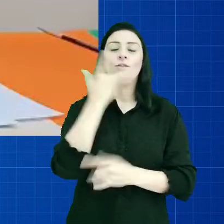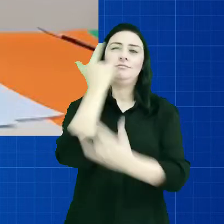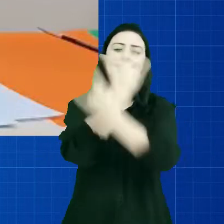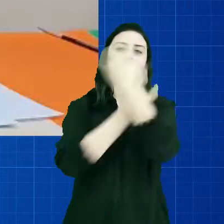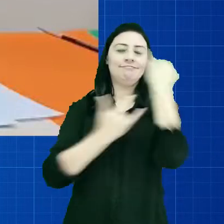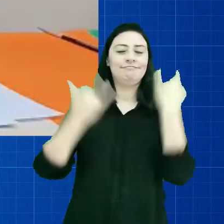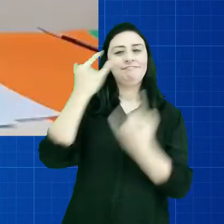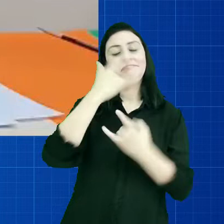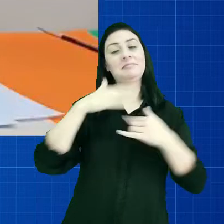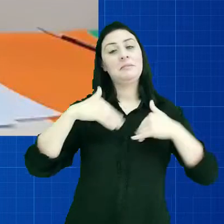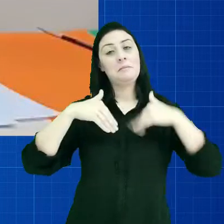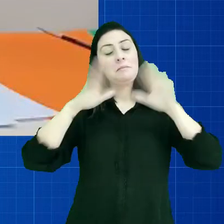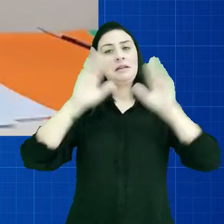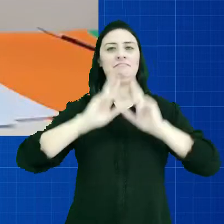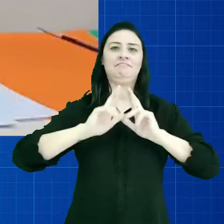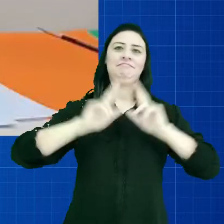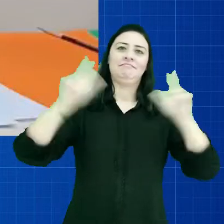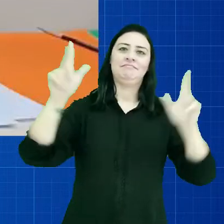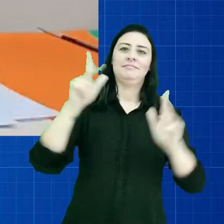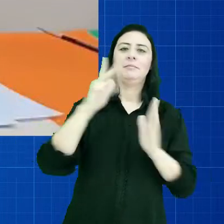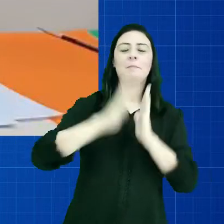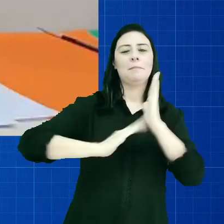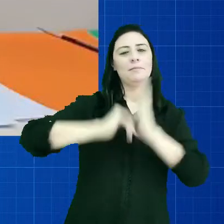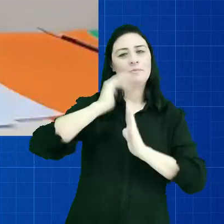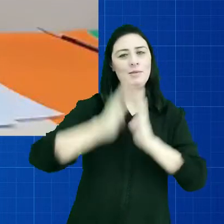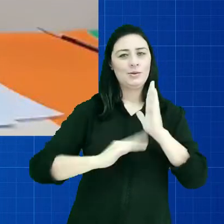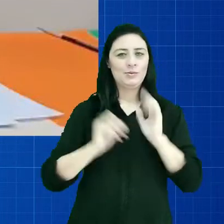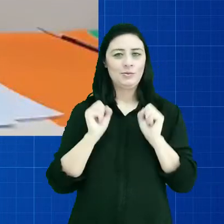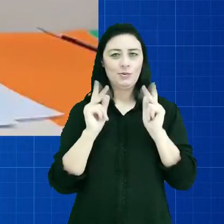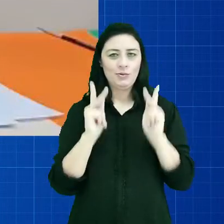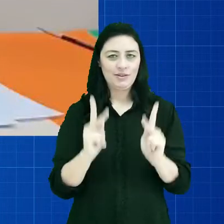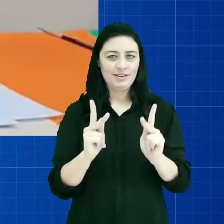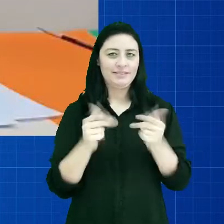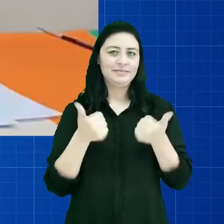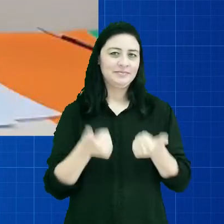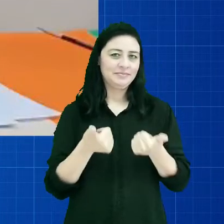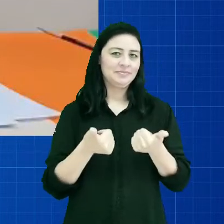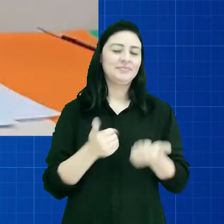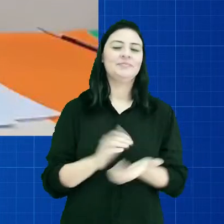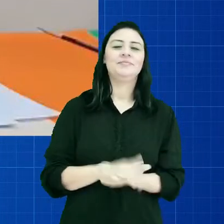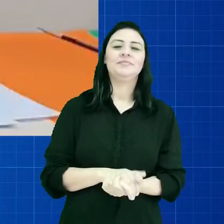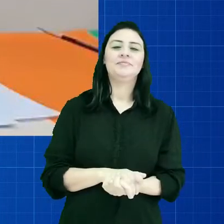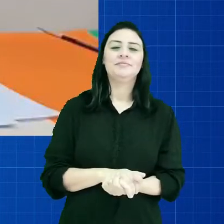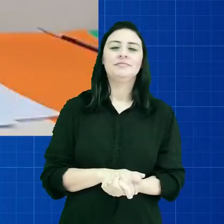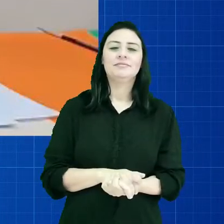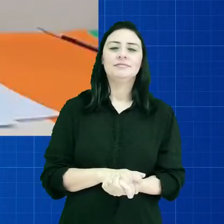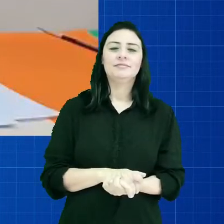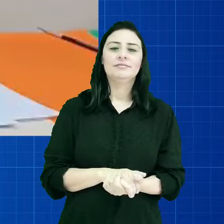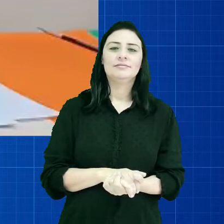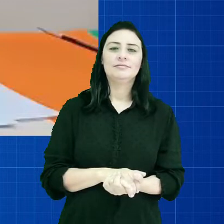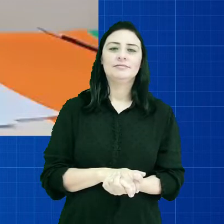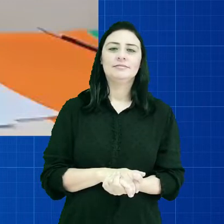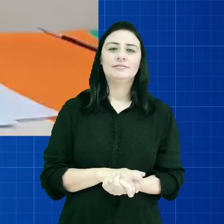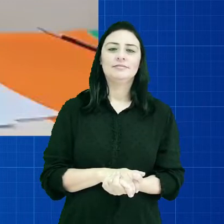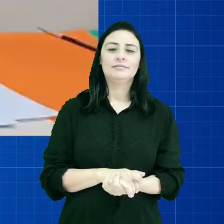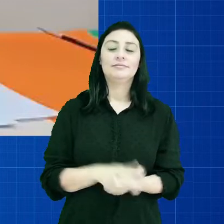coloridas, vão ficar bem diferente essa pintura aqui, bom? Então vamos lá.